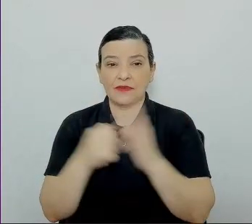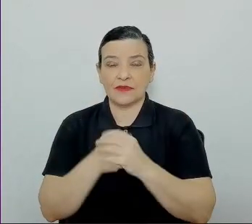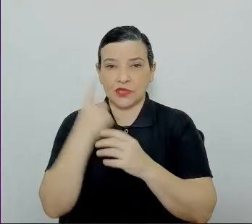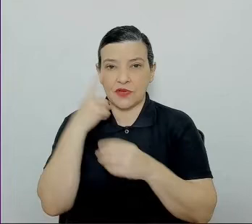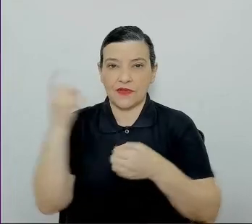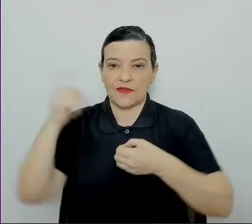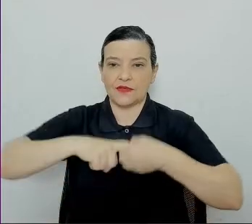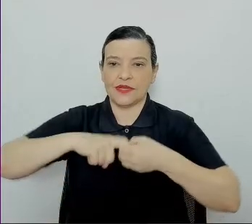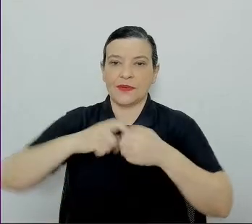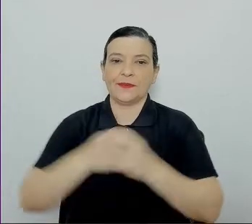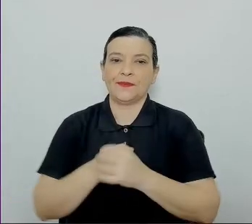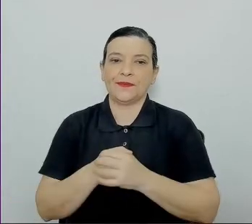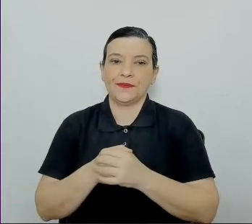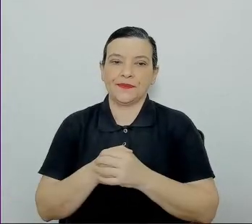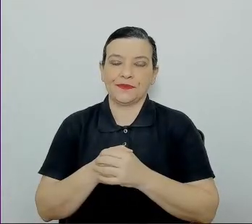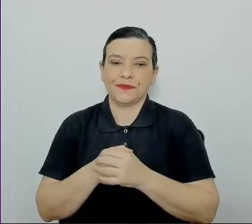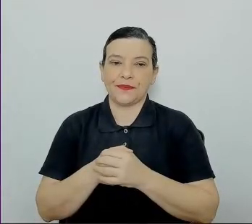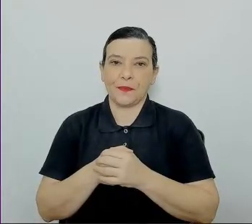vídeo aqui.